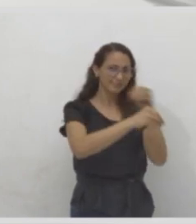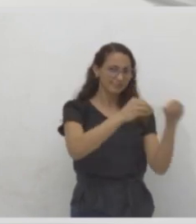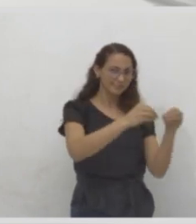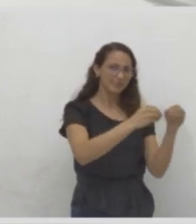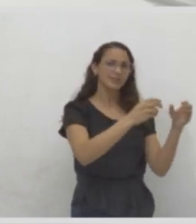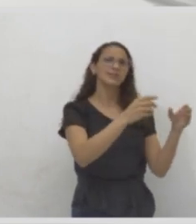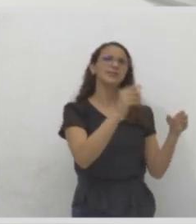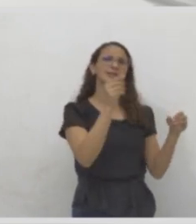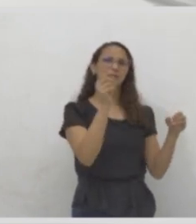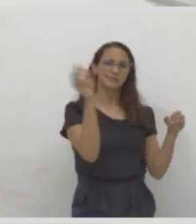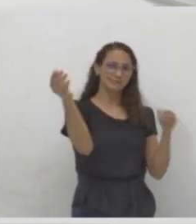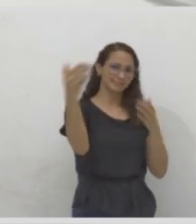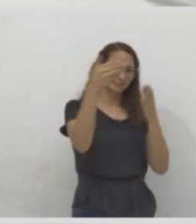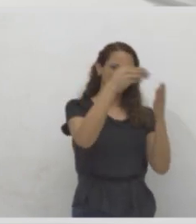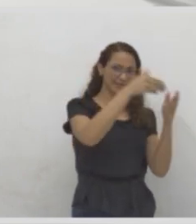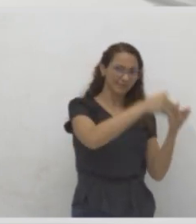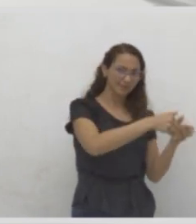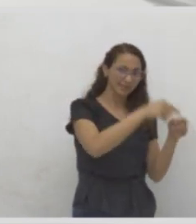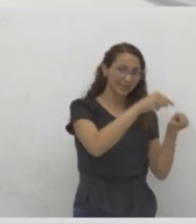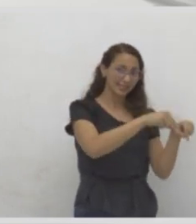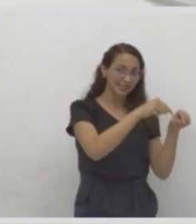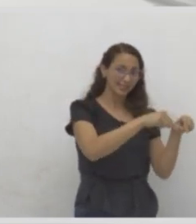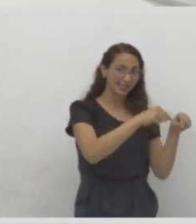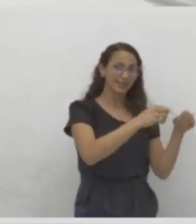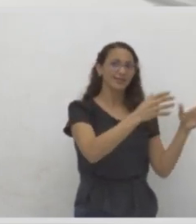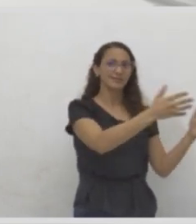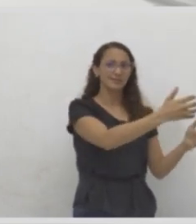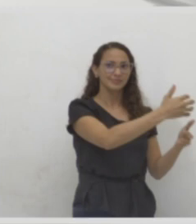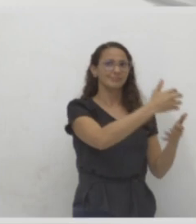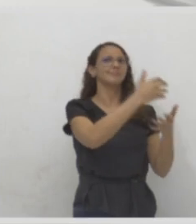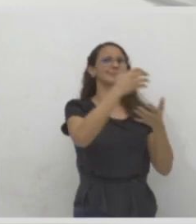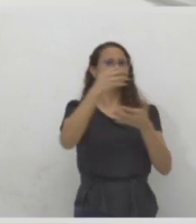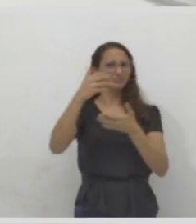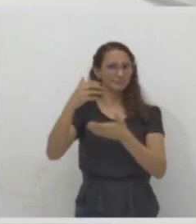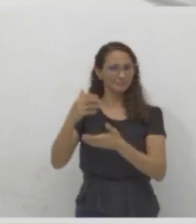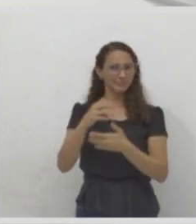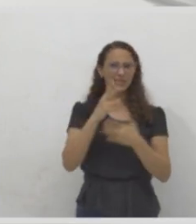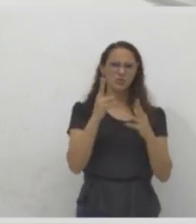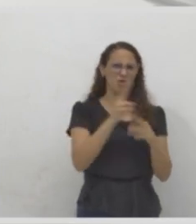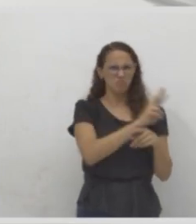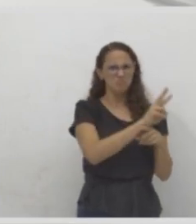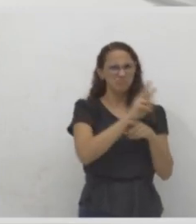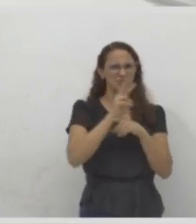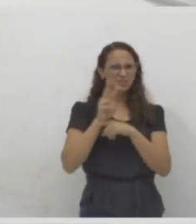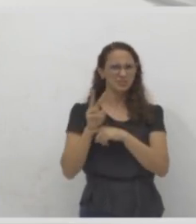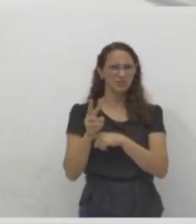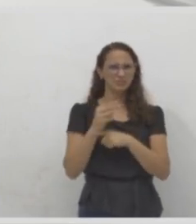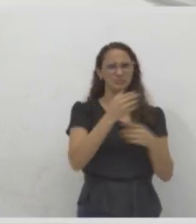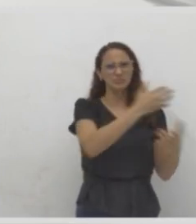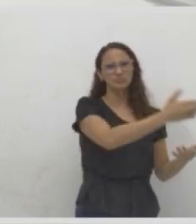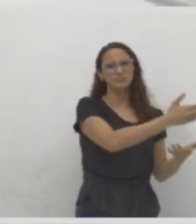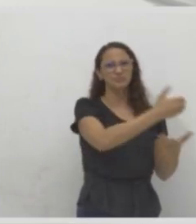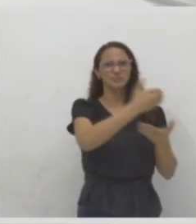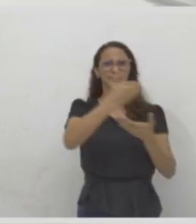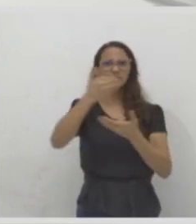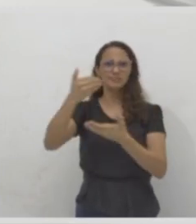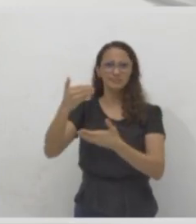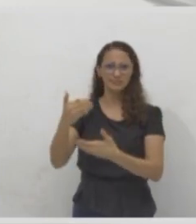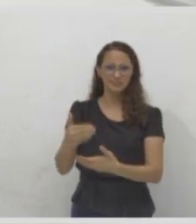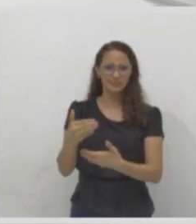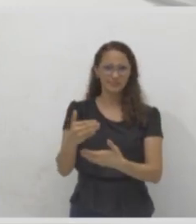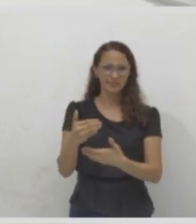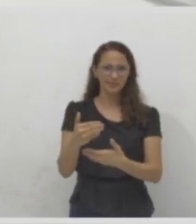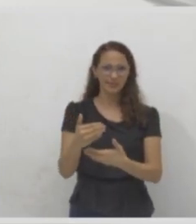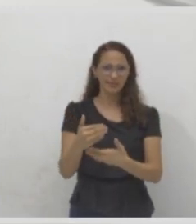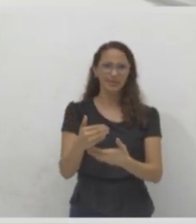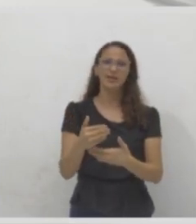Manaus e Belém, mandavam para os armazéns do seringal e aviavam para o seringueiro. Em troca, o seringueiro colhia o látex,